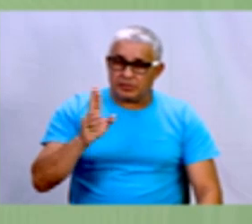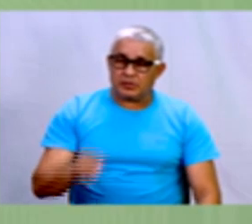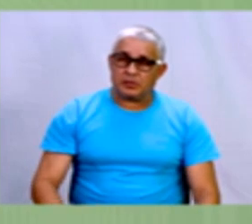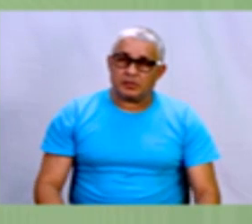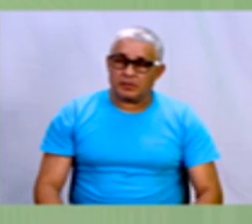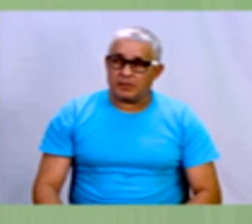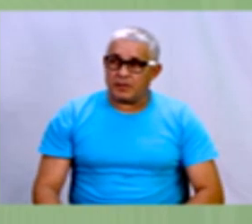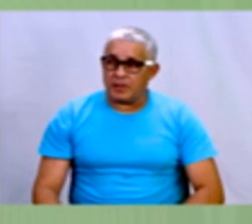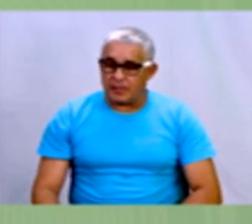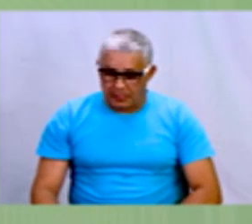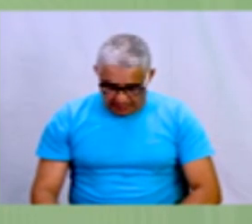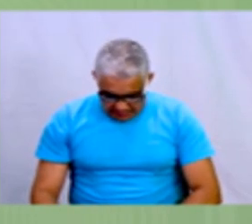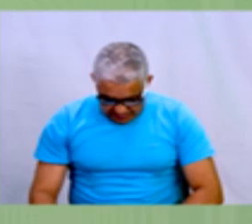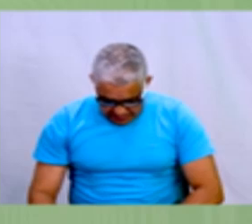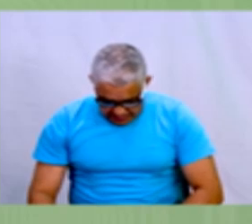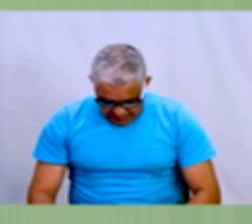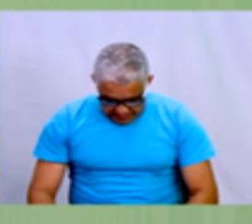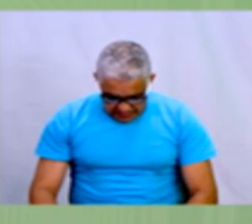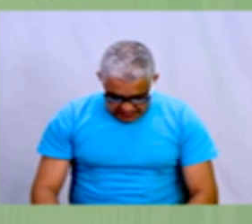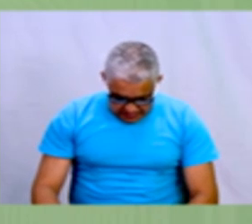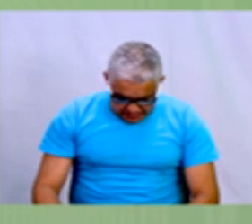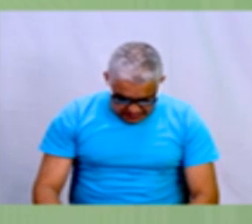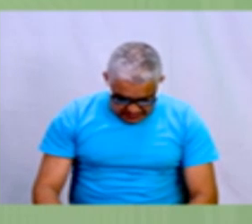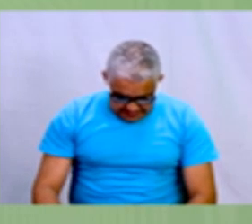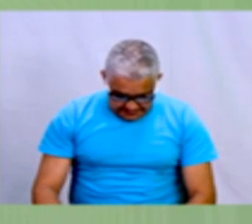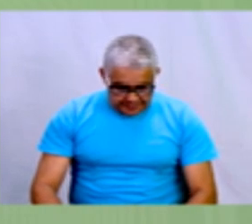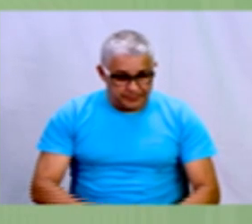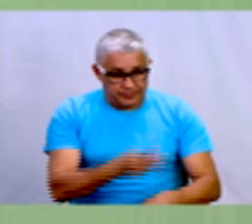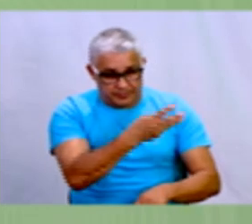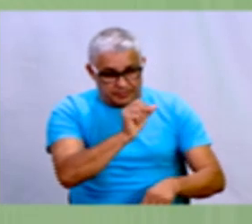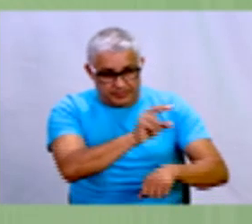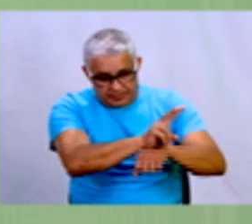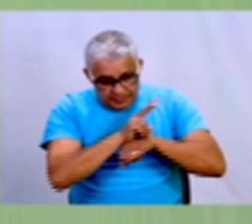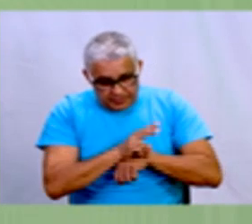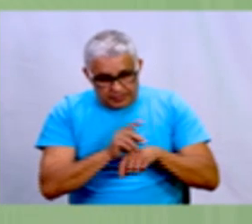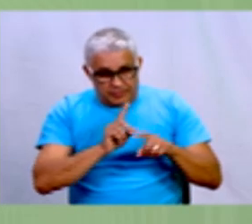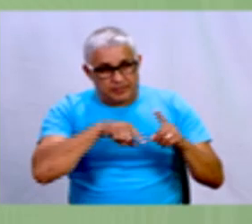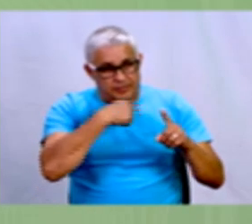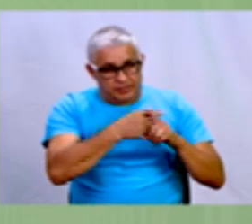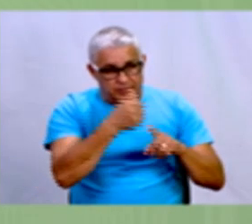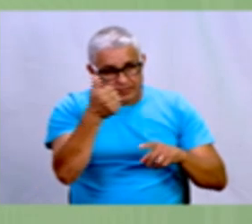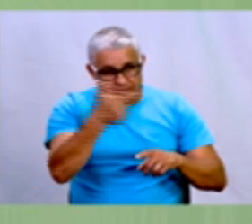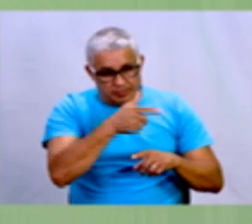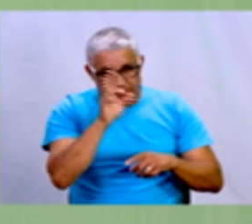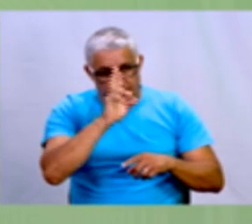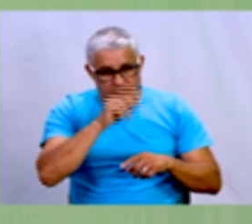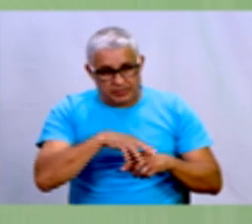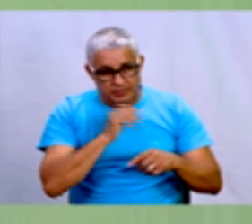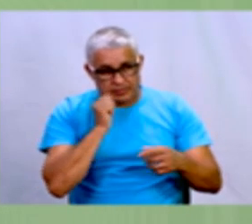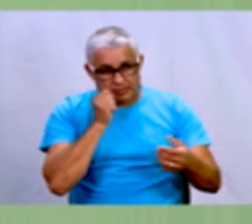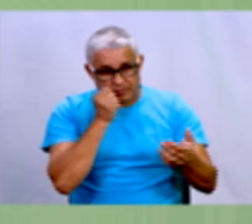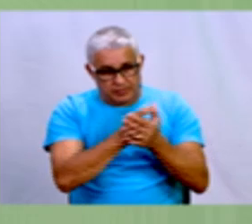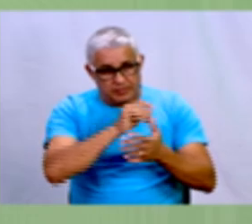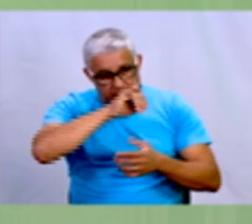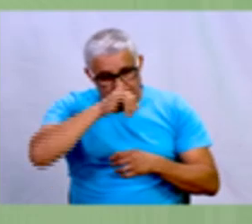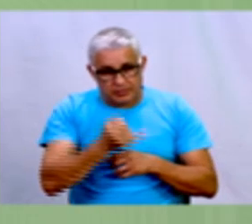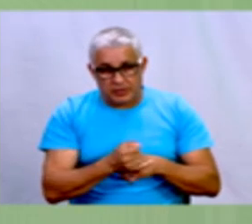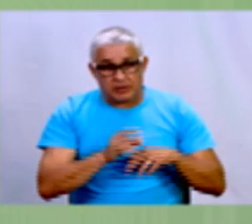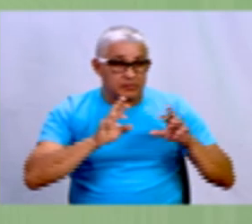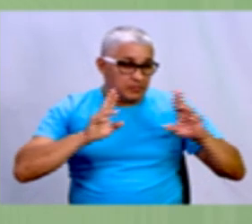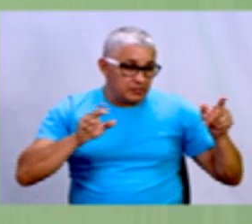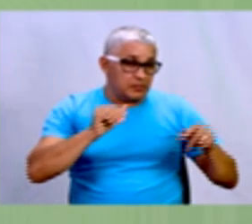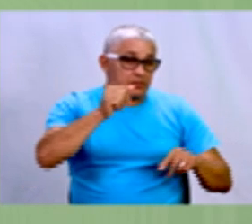é que os R$300 que eu emprestei e mais os R$12 que eu paguei de juros. É essa a diferença de amortização.